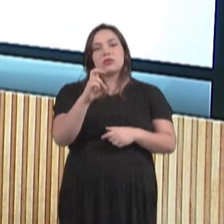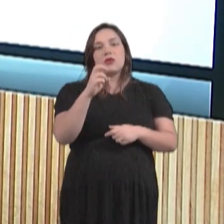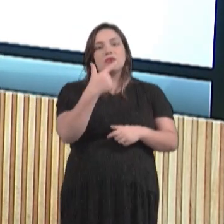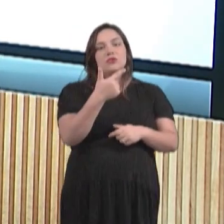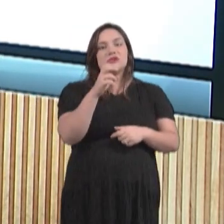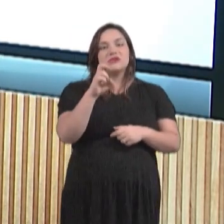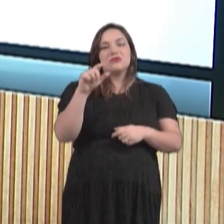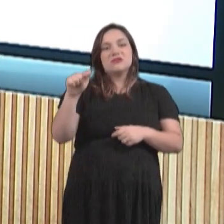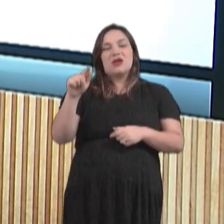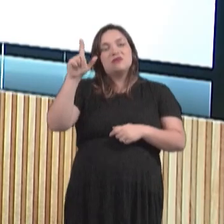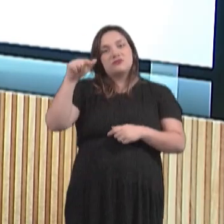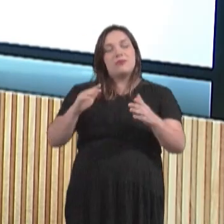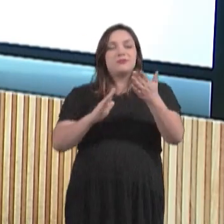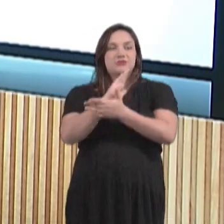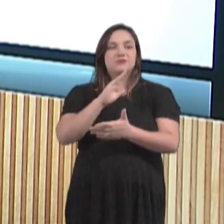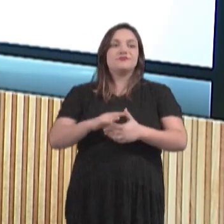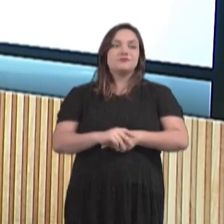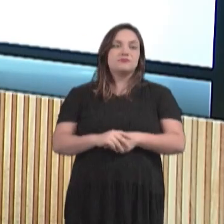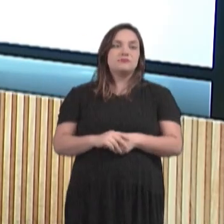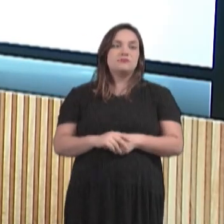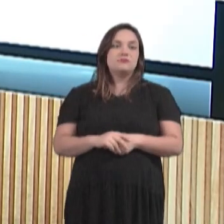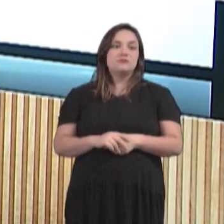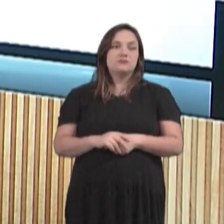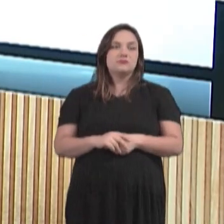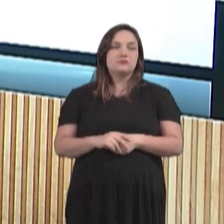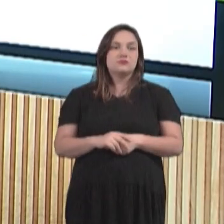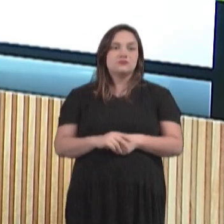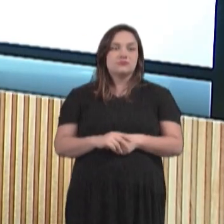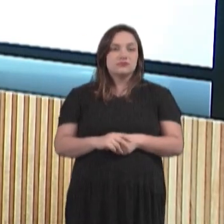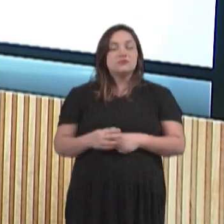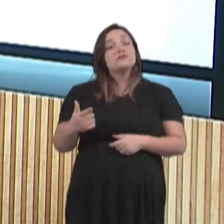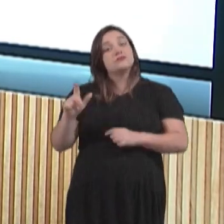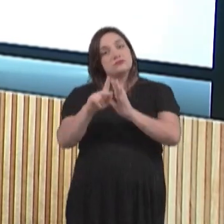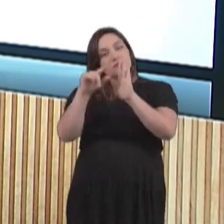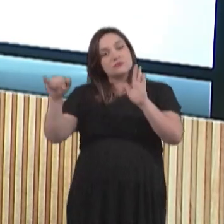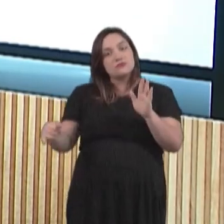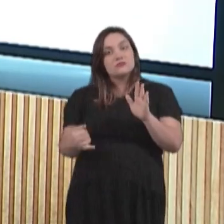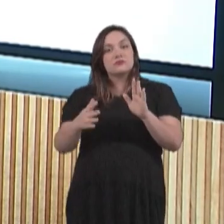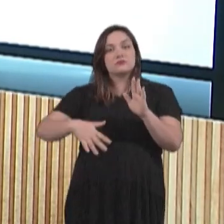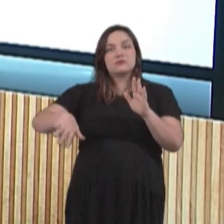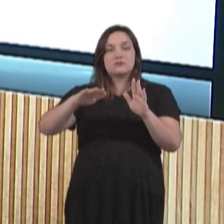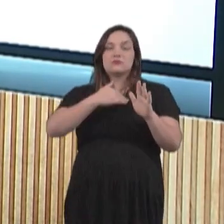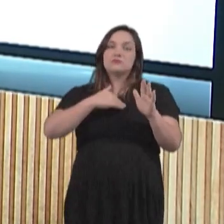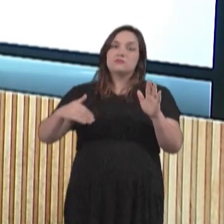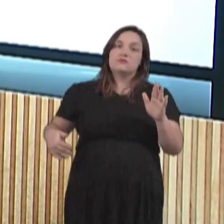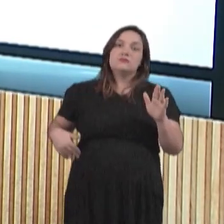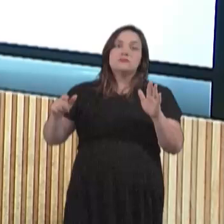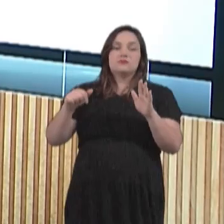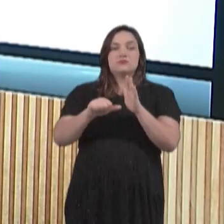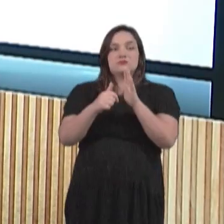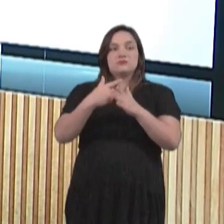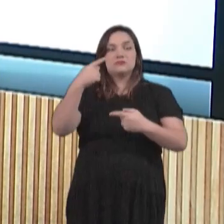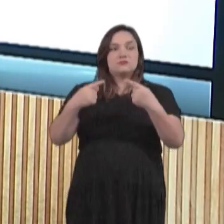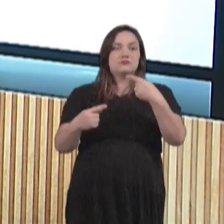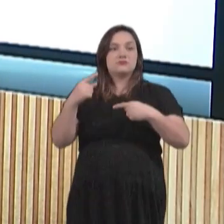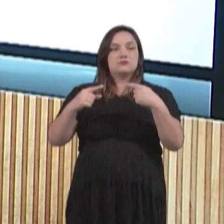257, então, de 2024, aprovado. E como eu disse, outro projeto também na área fiscal vindo do governo em segunda discussão,